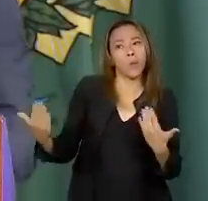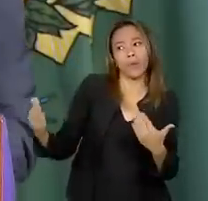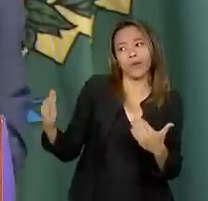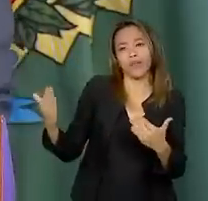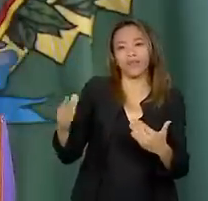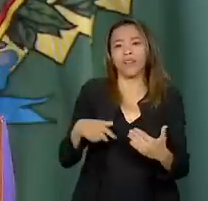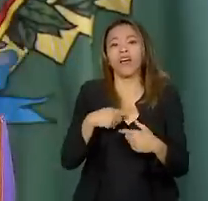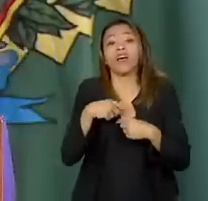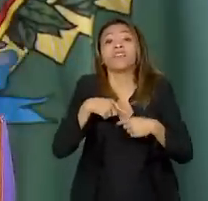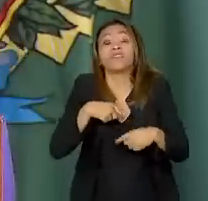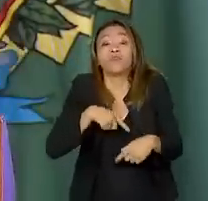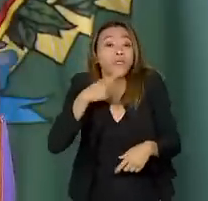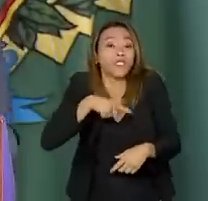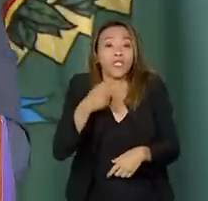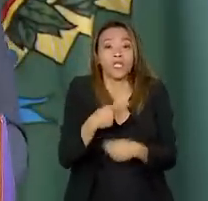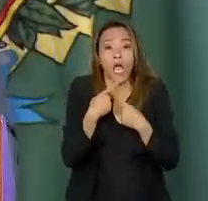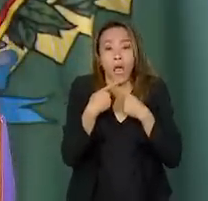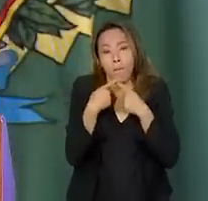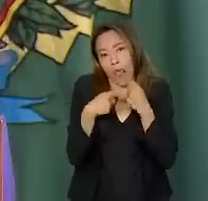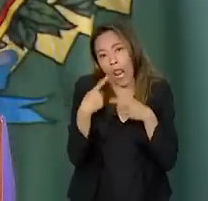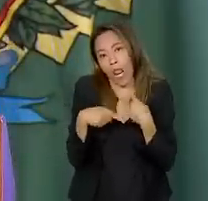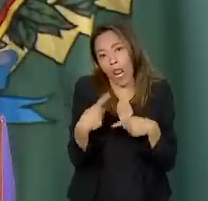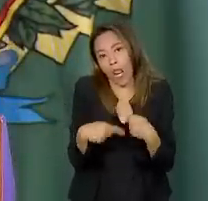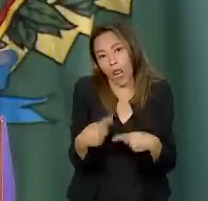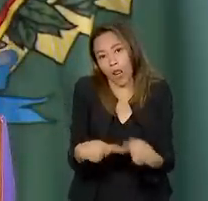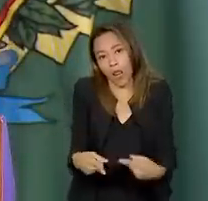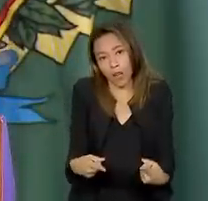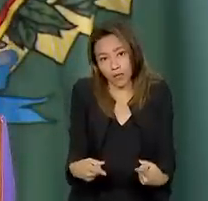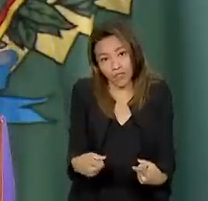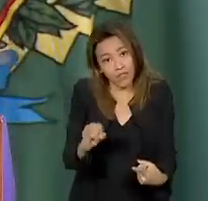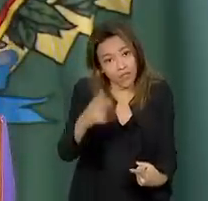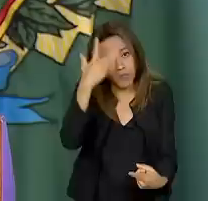com lero-lero se as pessoas não acreditarem na gente.